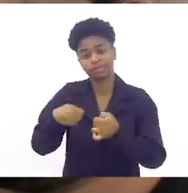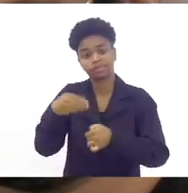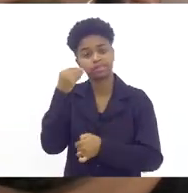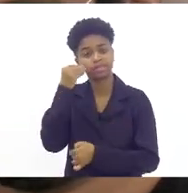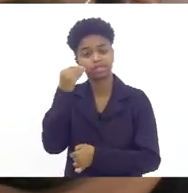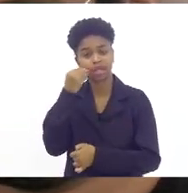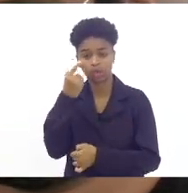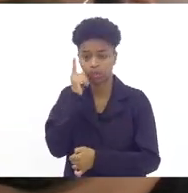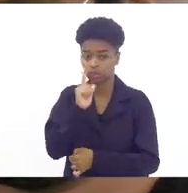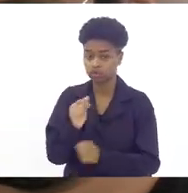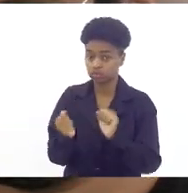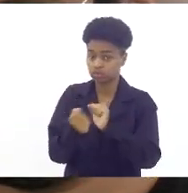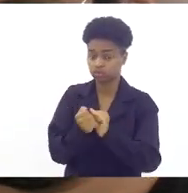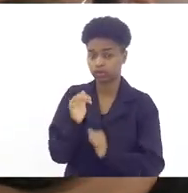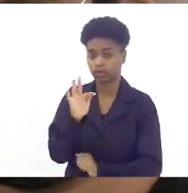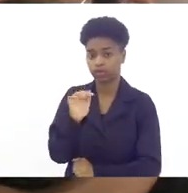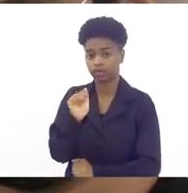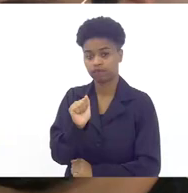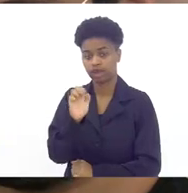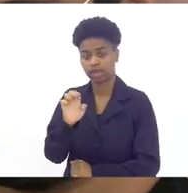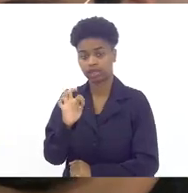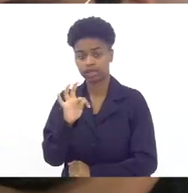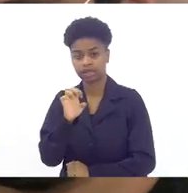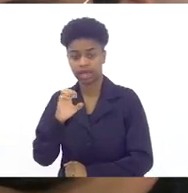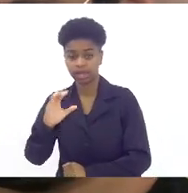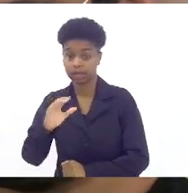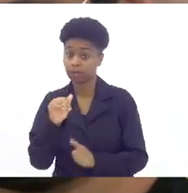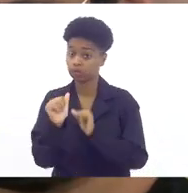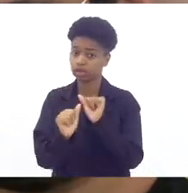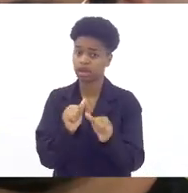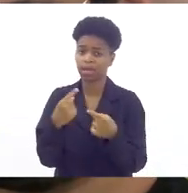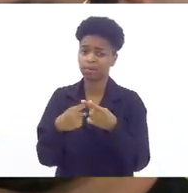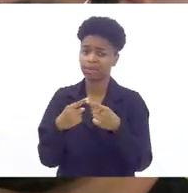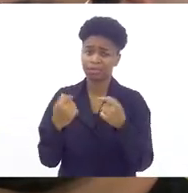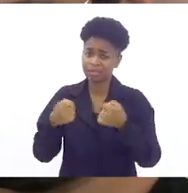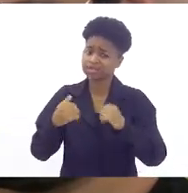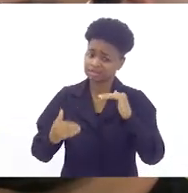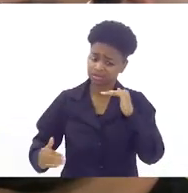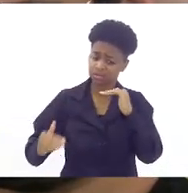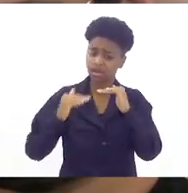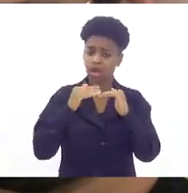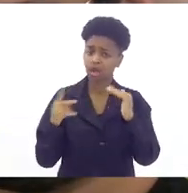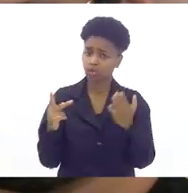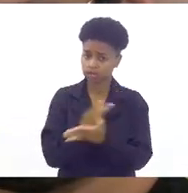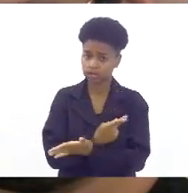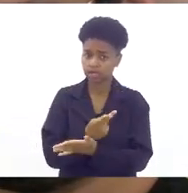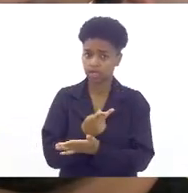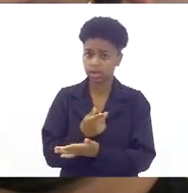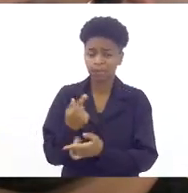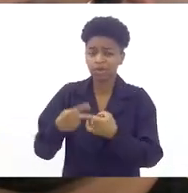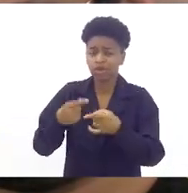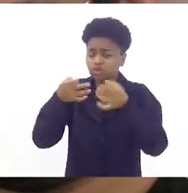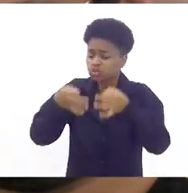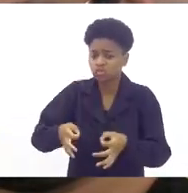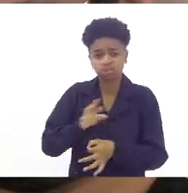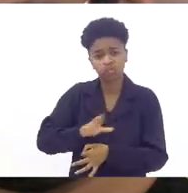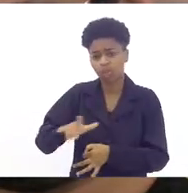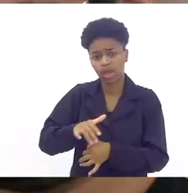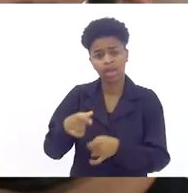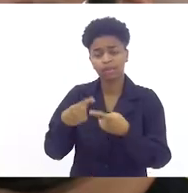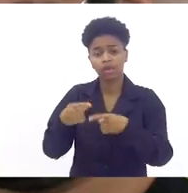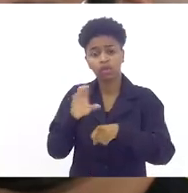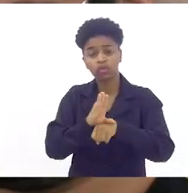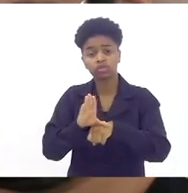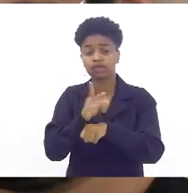junto a Faetec mudar isso daí gente é isonomia tem que acontecer não é justo a constituição